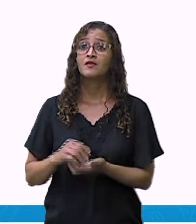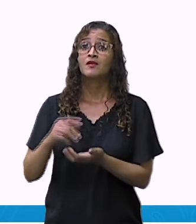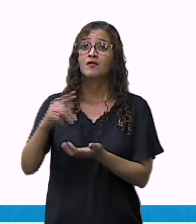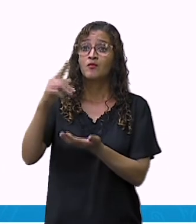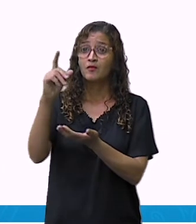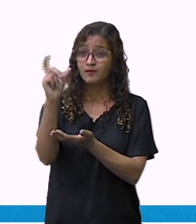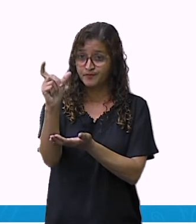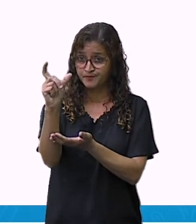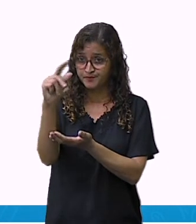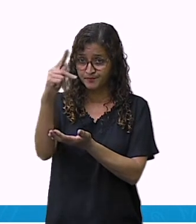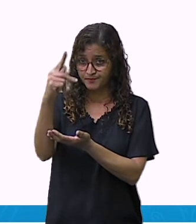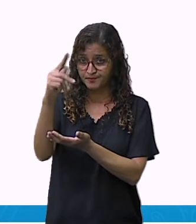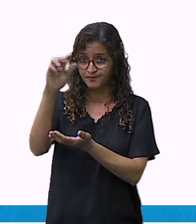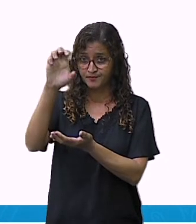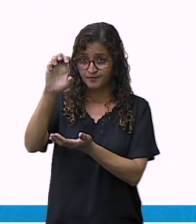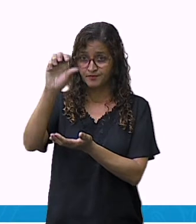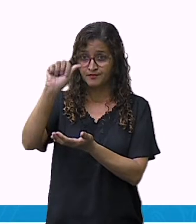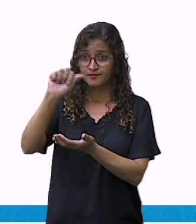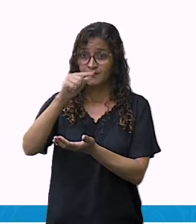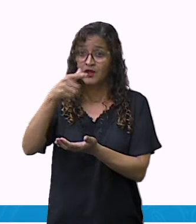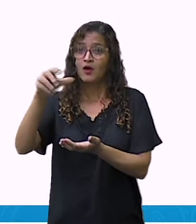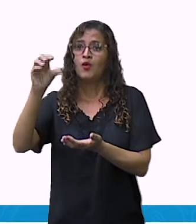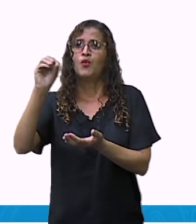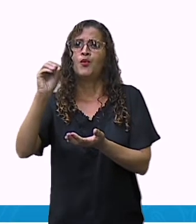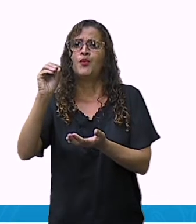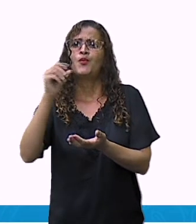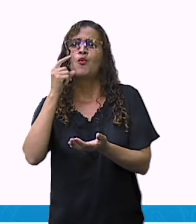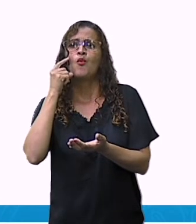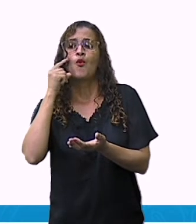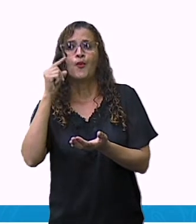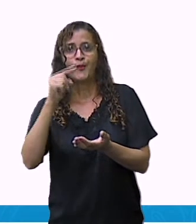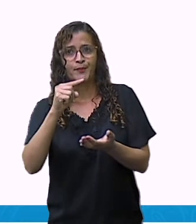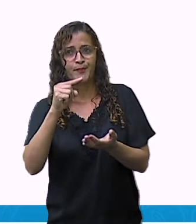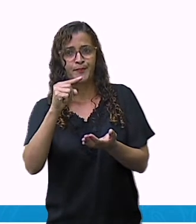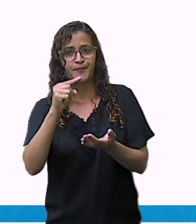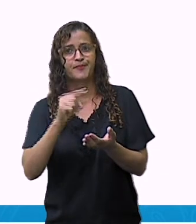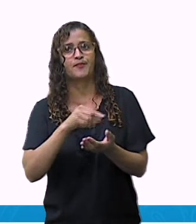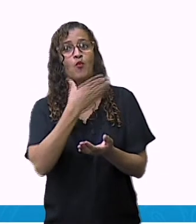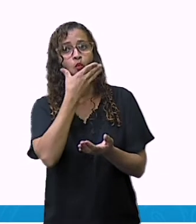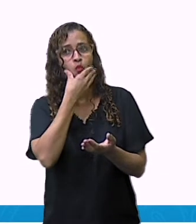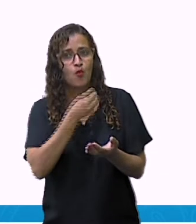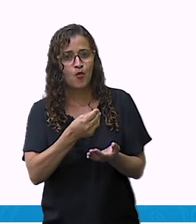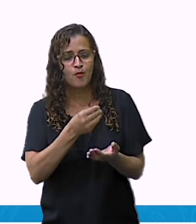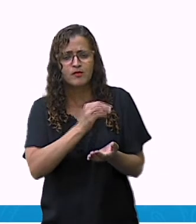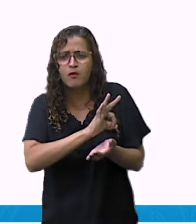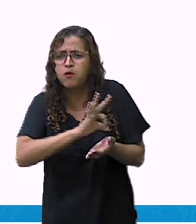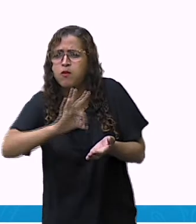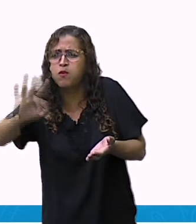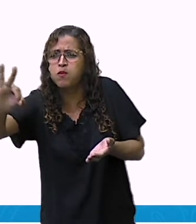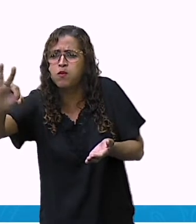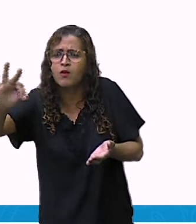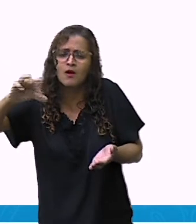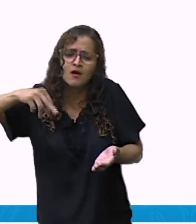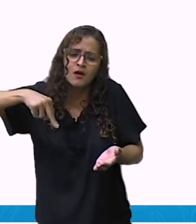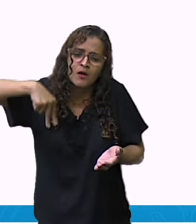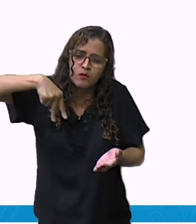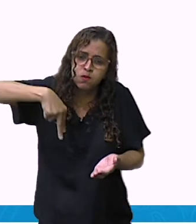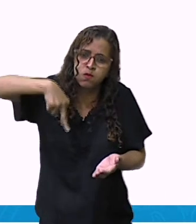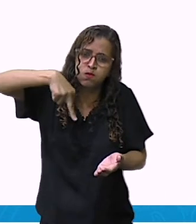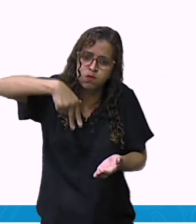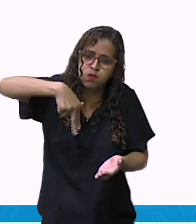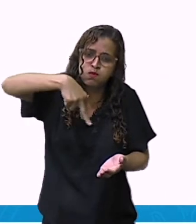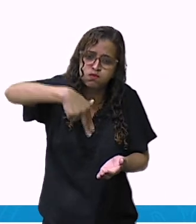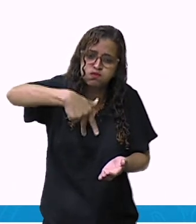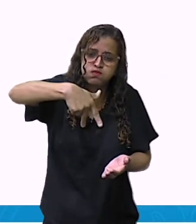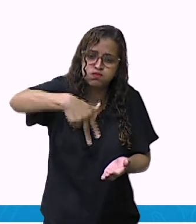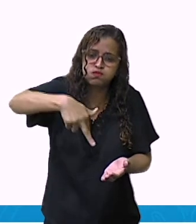peão, homem que anda a pé. Segunda definição: cada uma